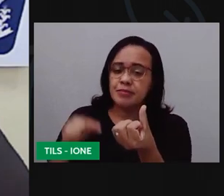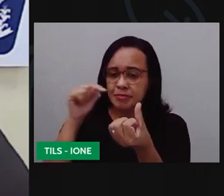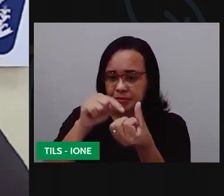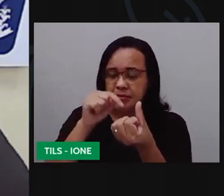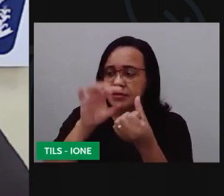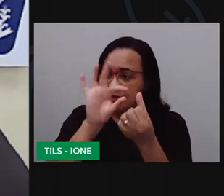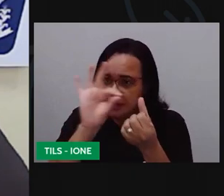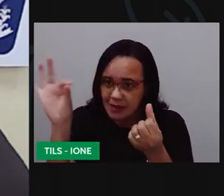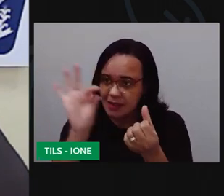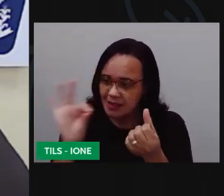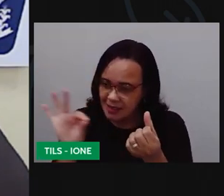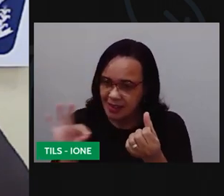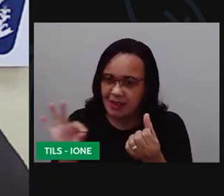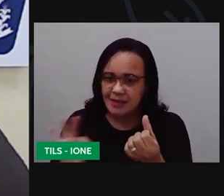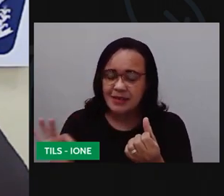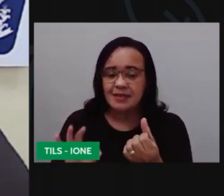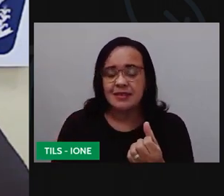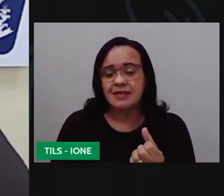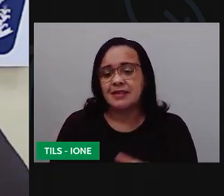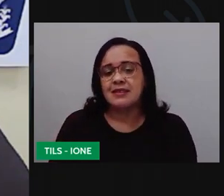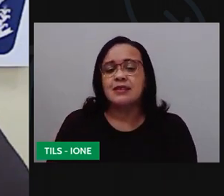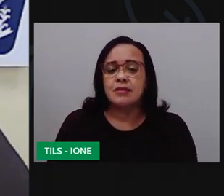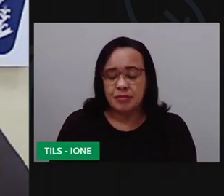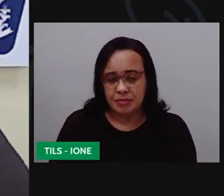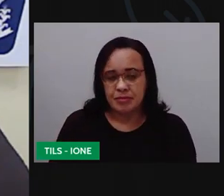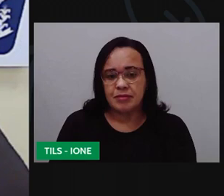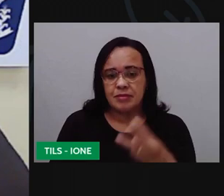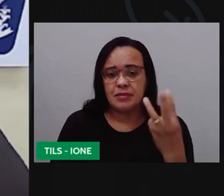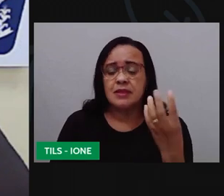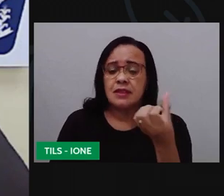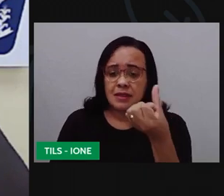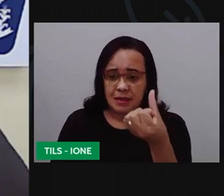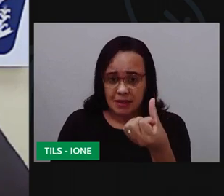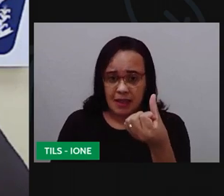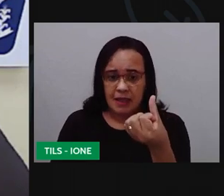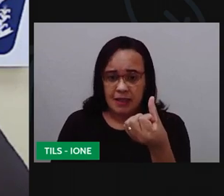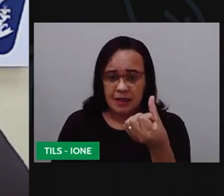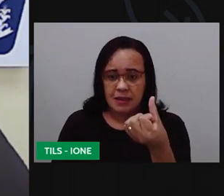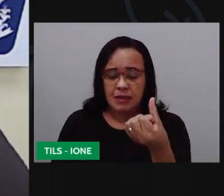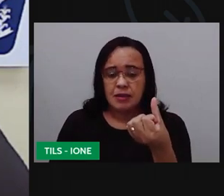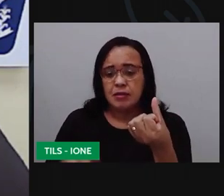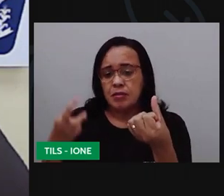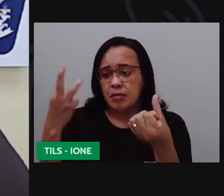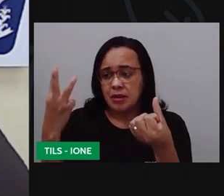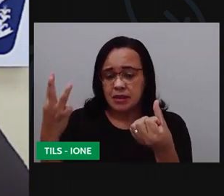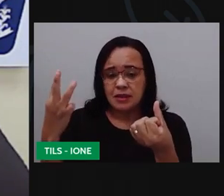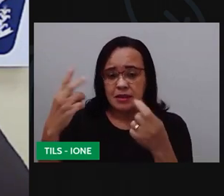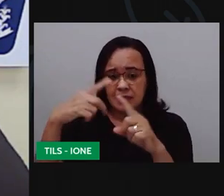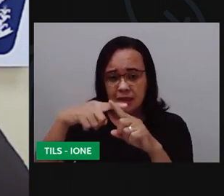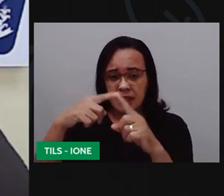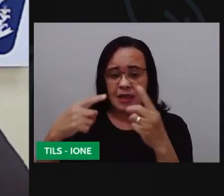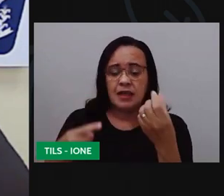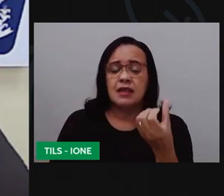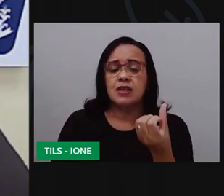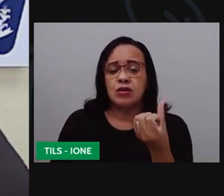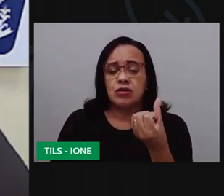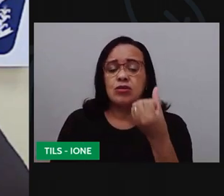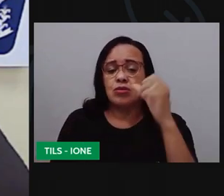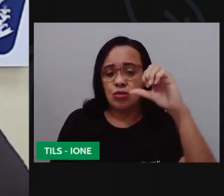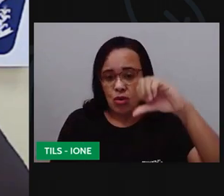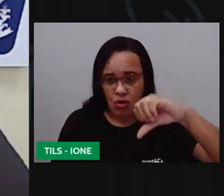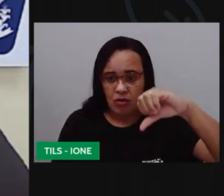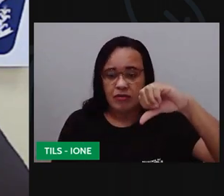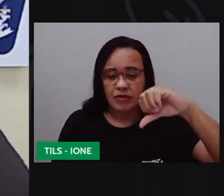1, 2, 3, 4, 5, 6. Então, eu vou fazer o quê? 3 mais 3, quanto? 6. Com mais 3, 6. 7,